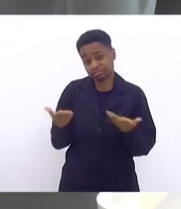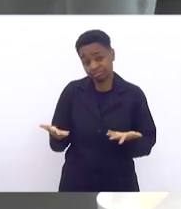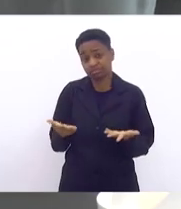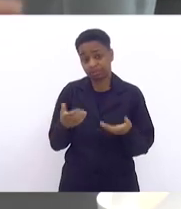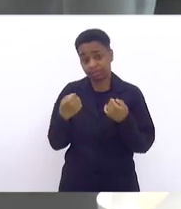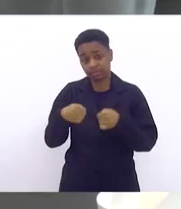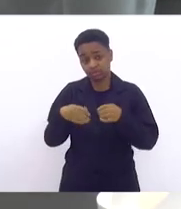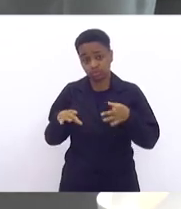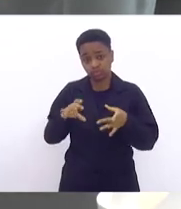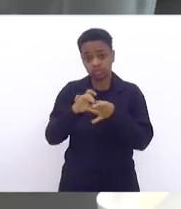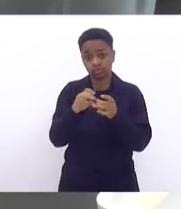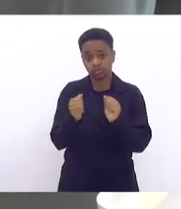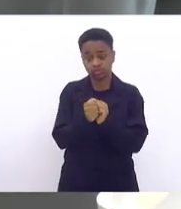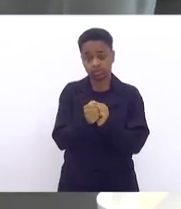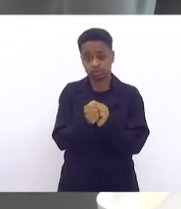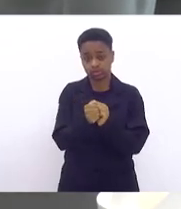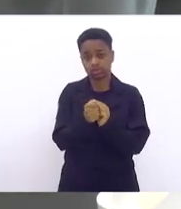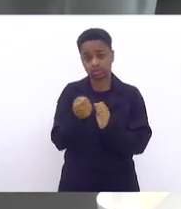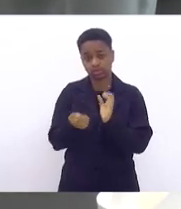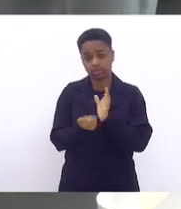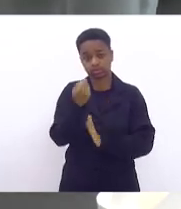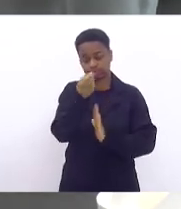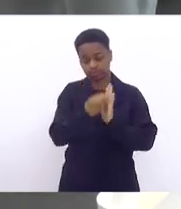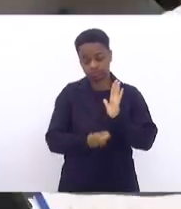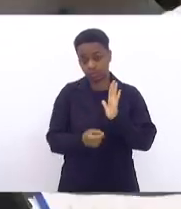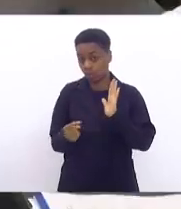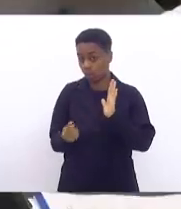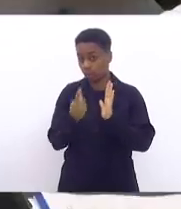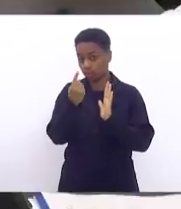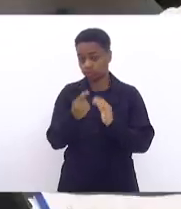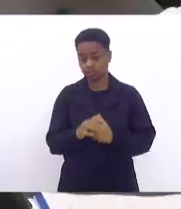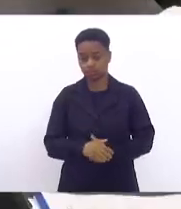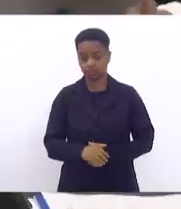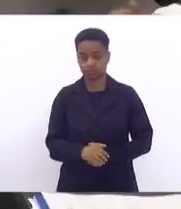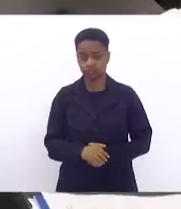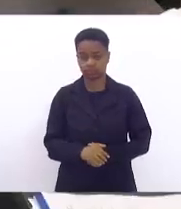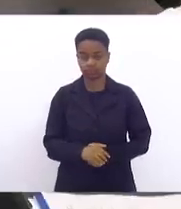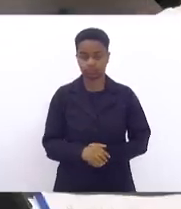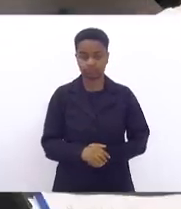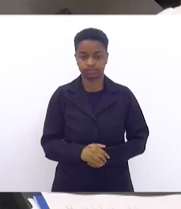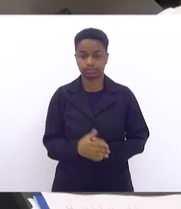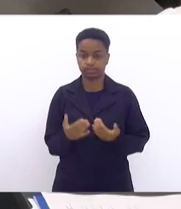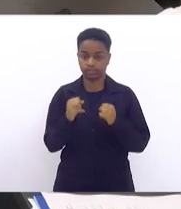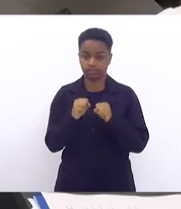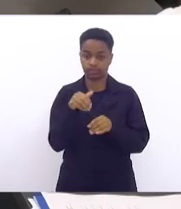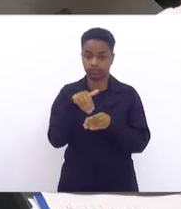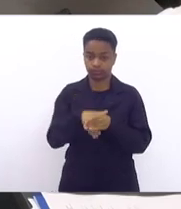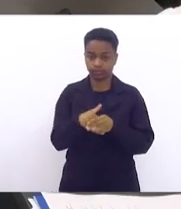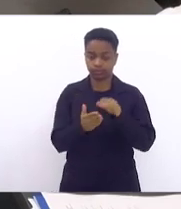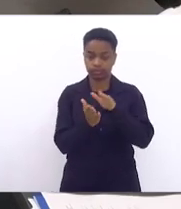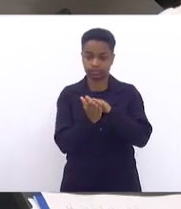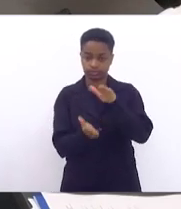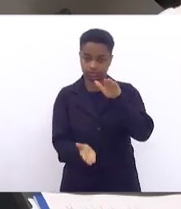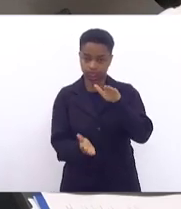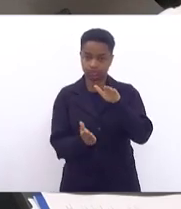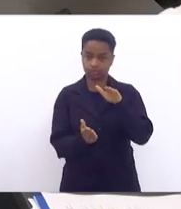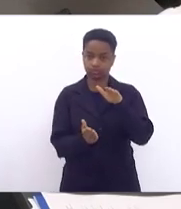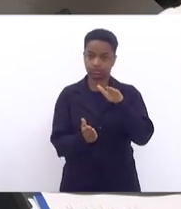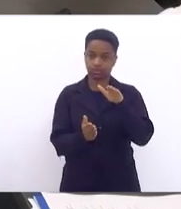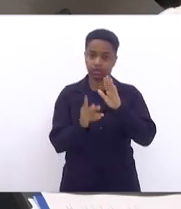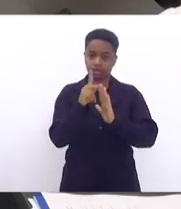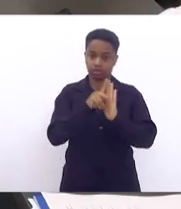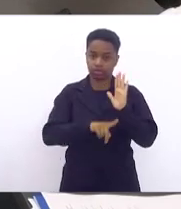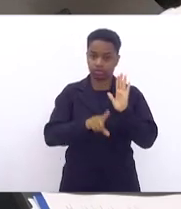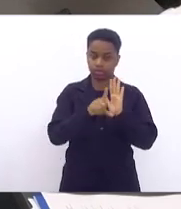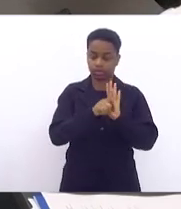e... Sim, formar um texto. Positiva. Perfeito. Bom. Então, em votação, o bloco dos